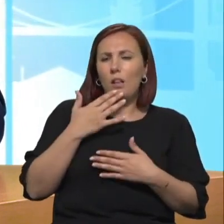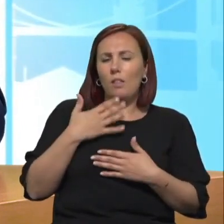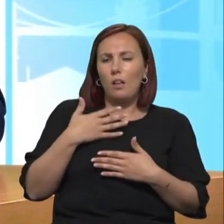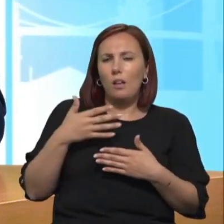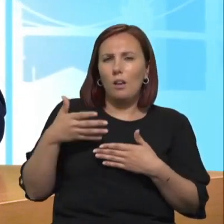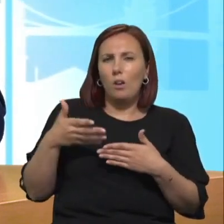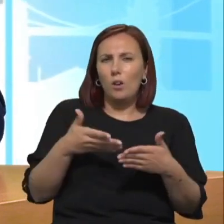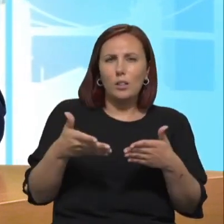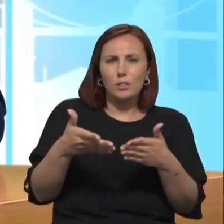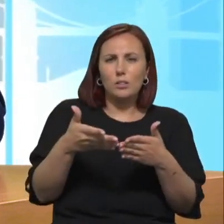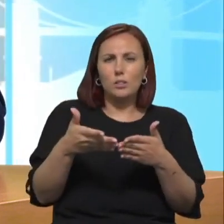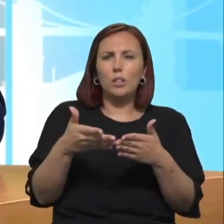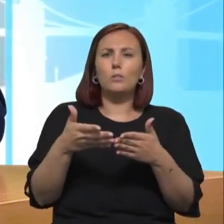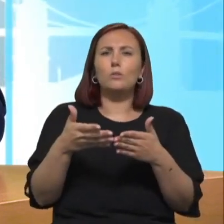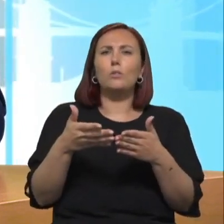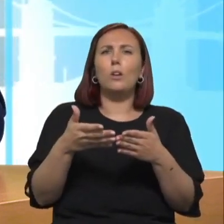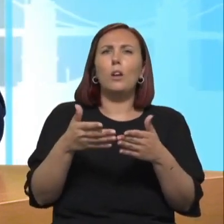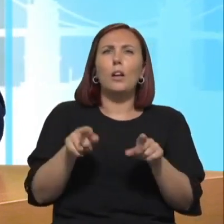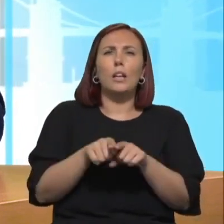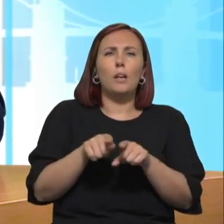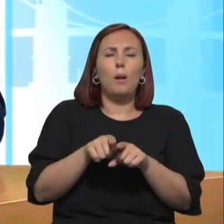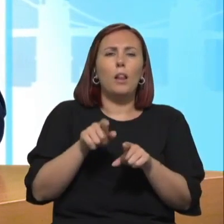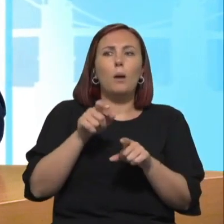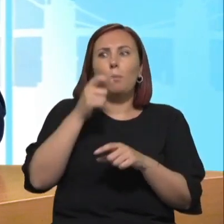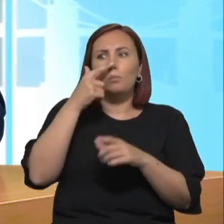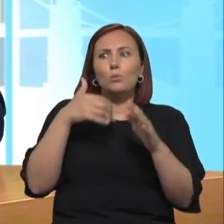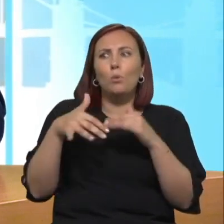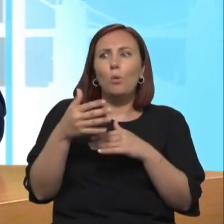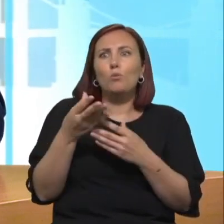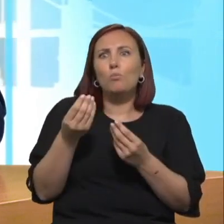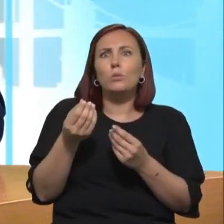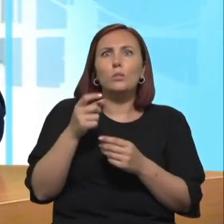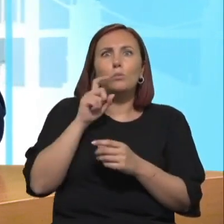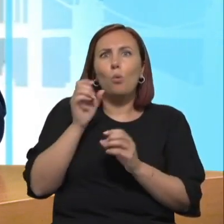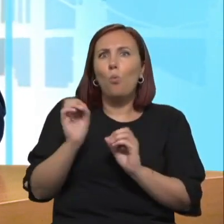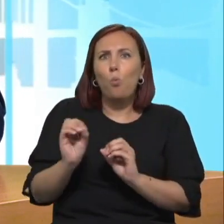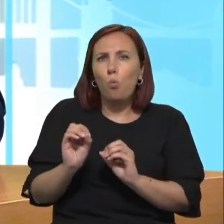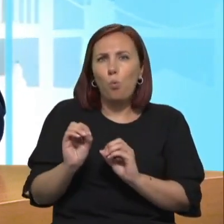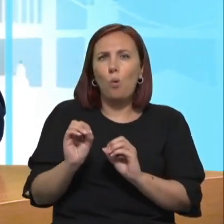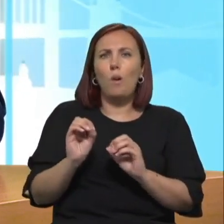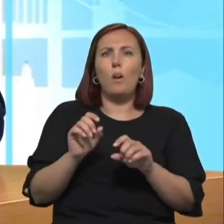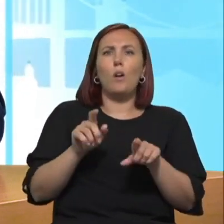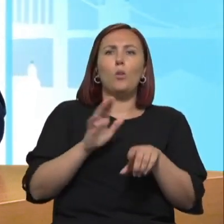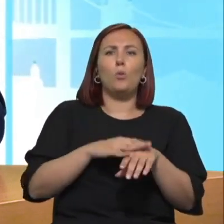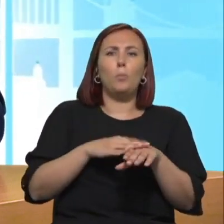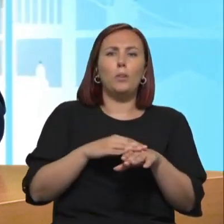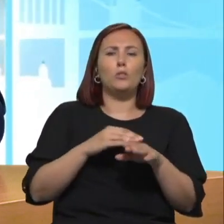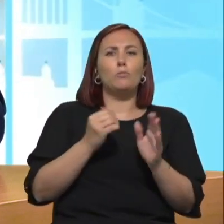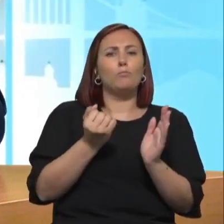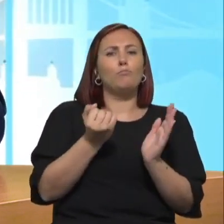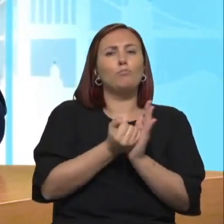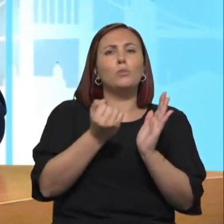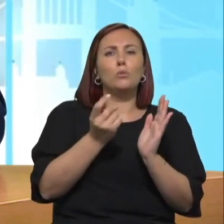que marginalizavam e que deixavam desprotegidas milhares de pessoas. O problema da concessão dos vistos